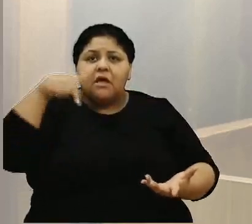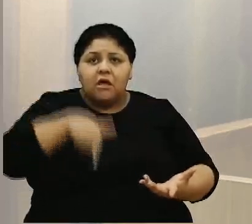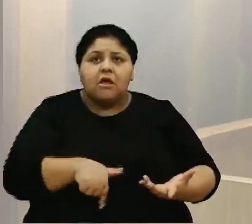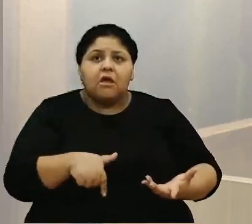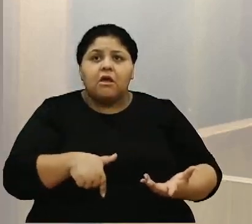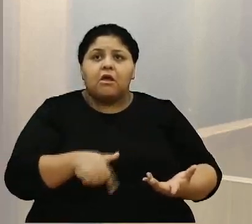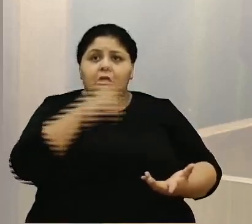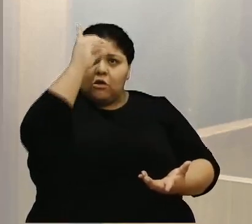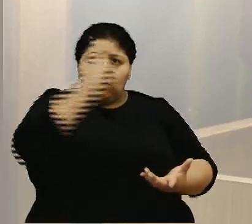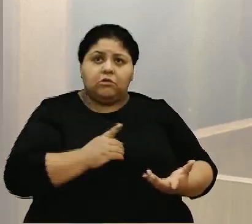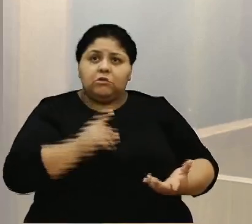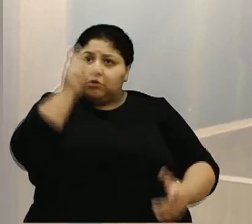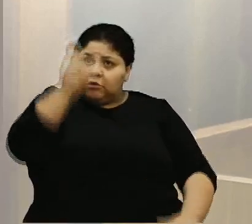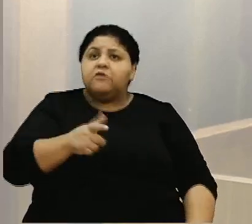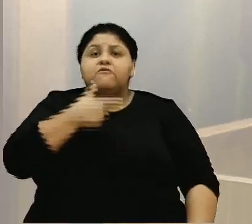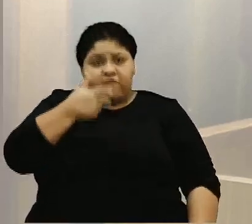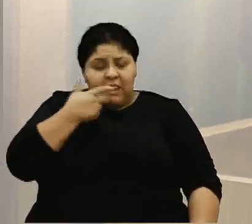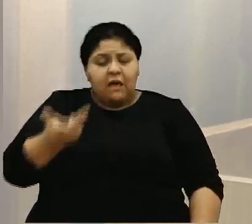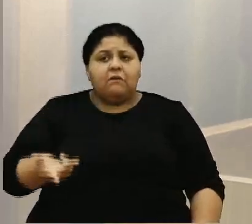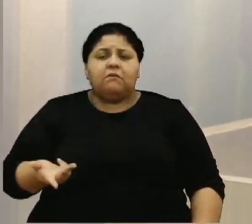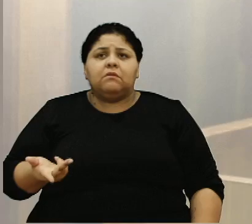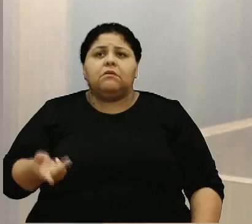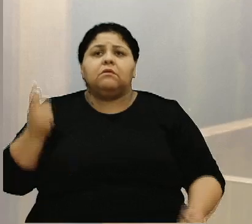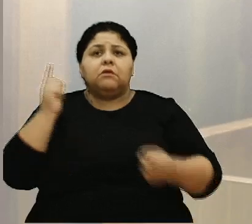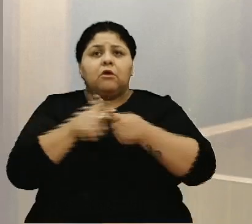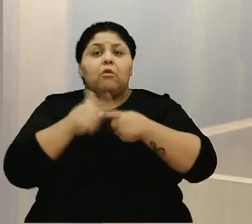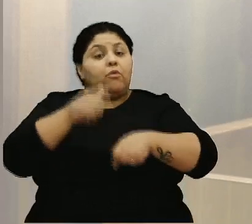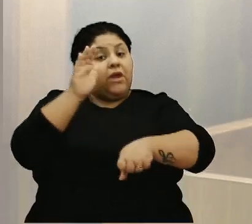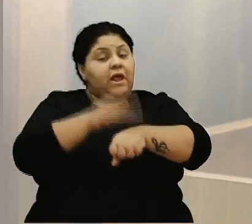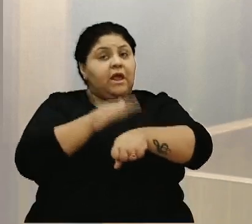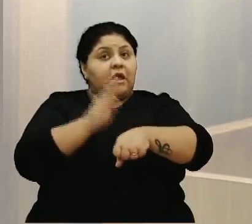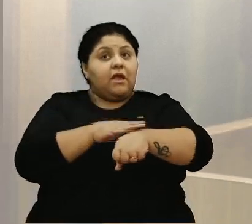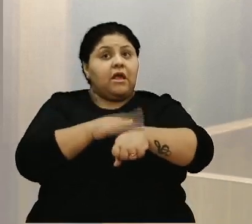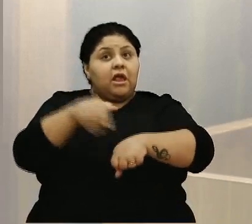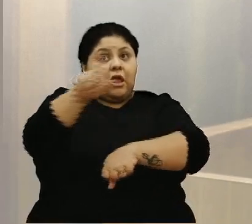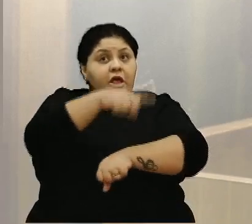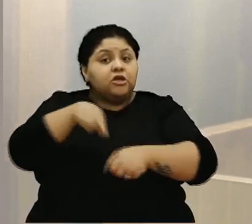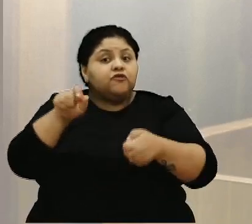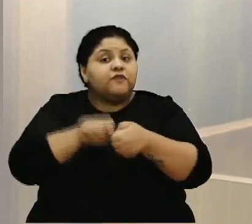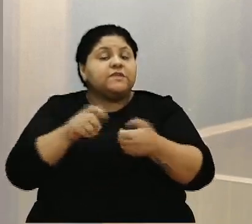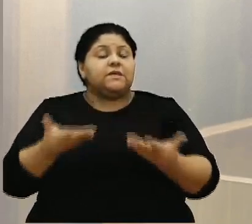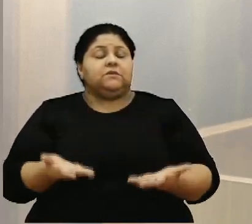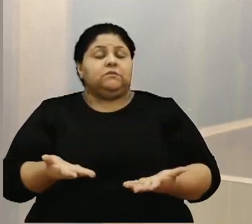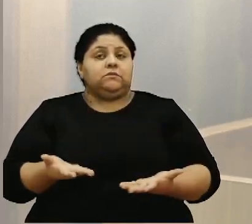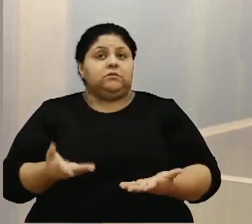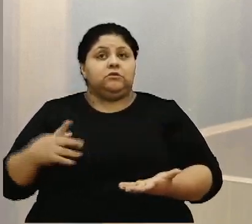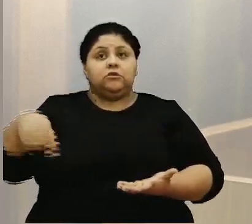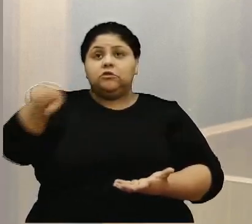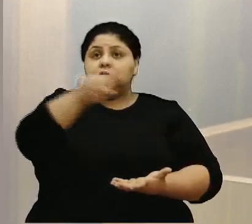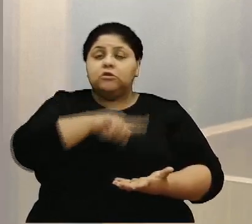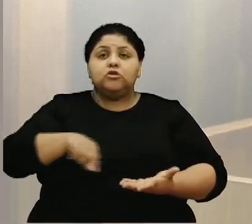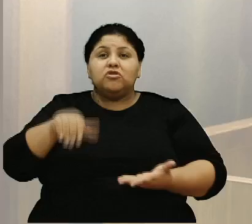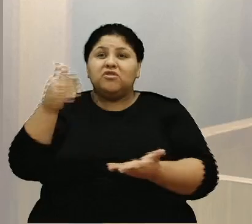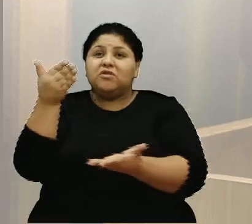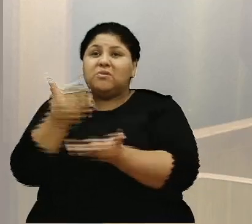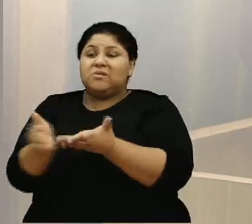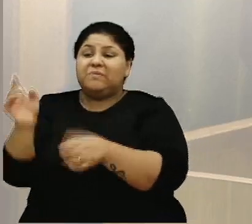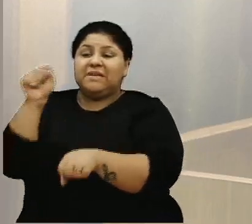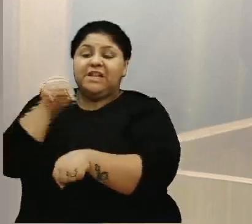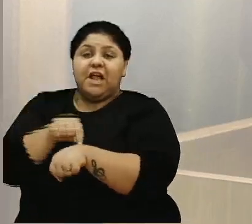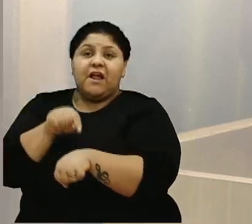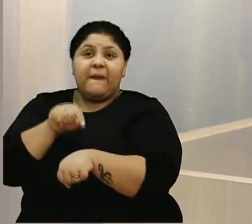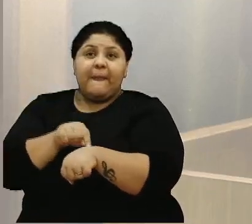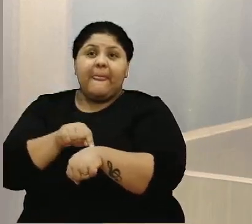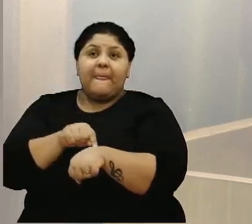direito a essas pessoas falarem isso, porque nesse momento é isso que nós estamos fazendo. Nós estamos perdendo tempo